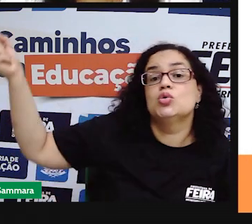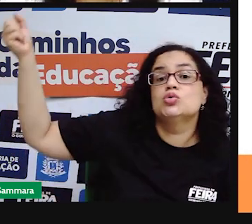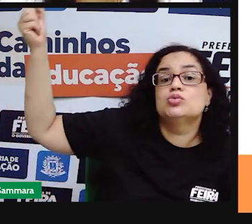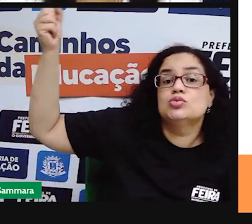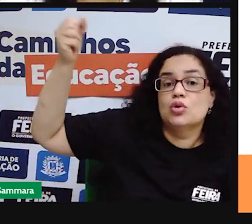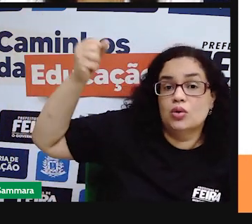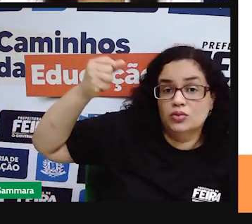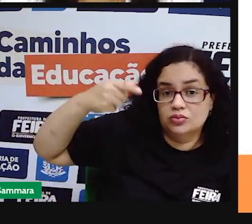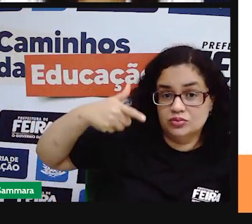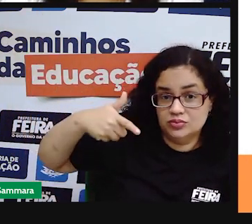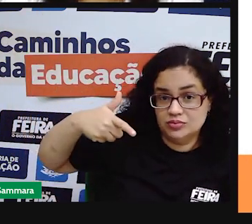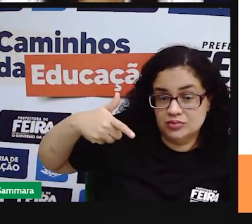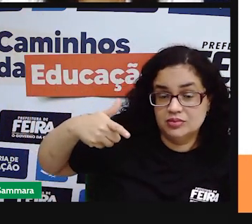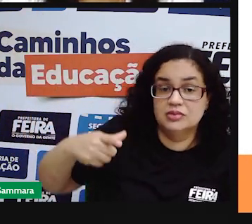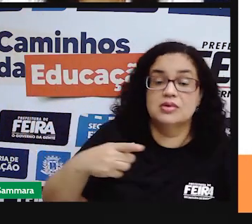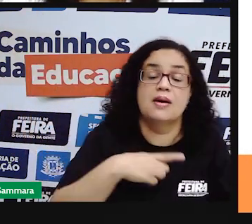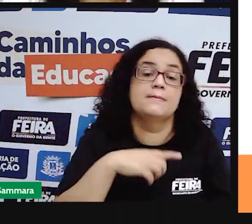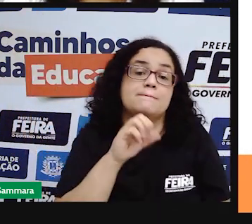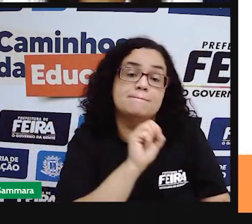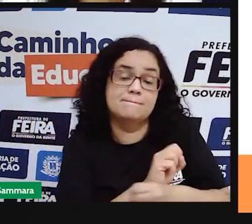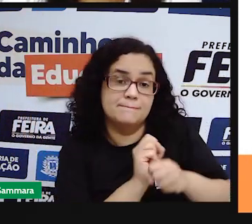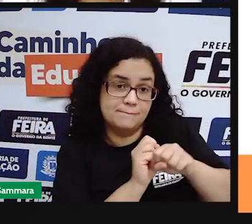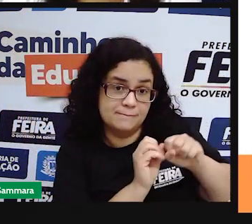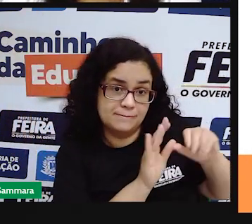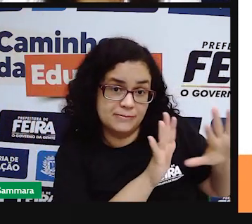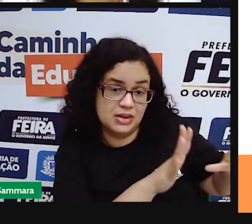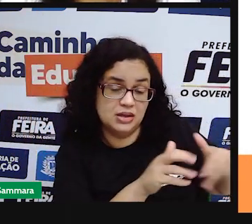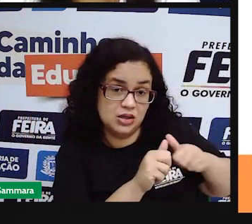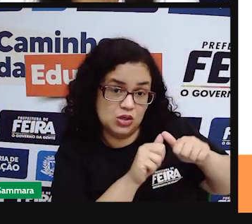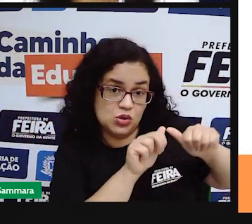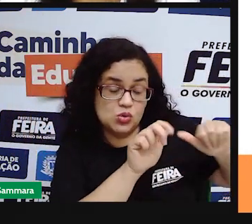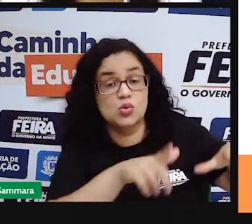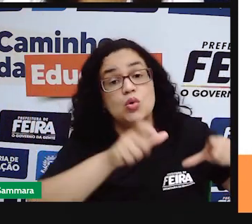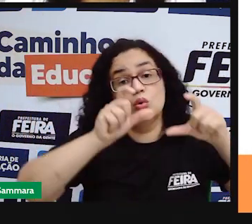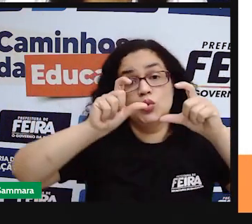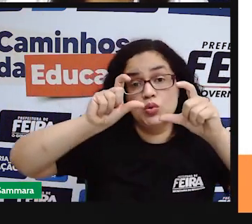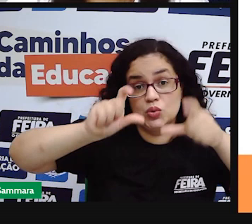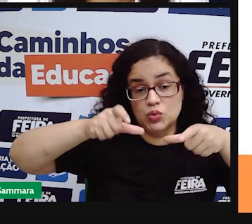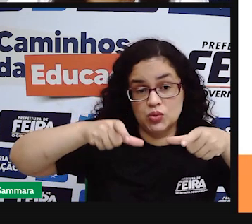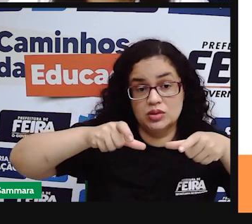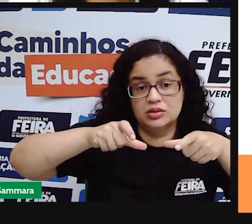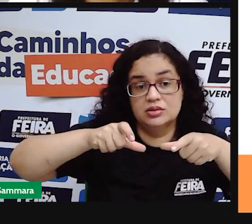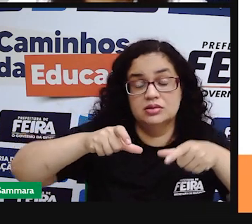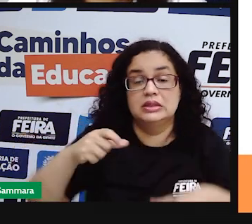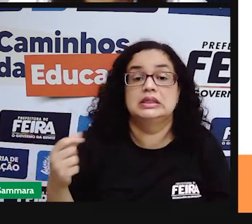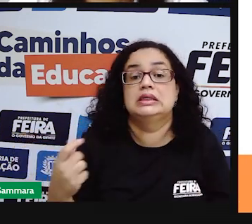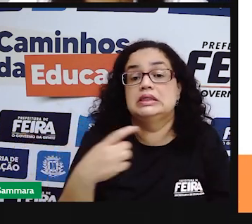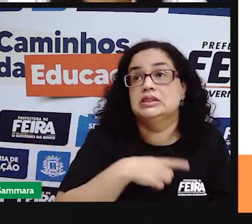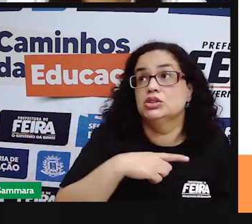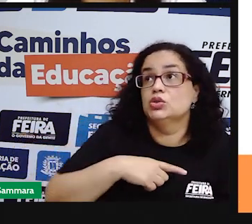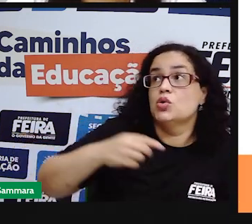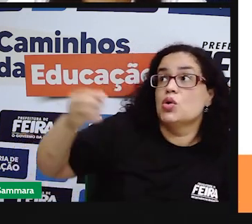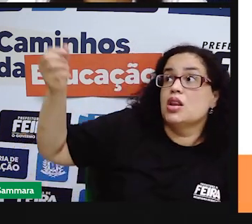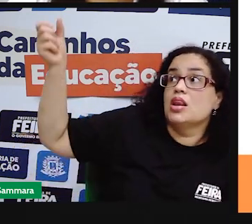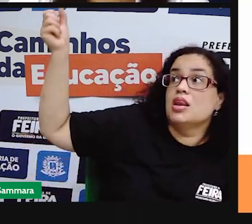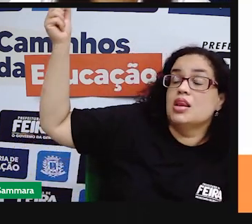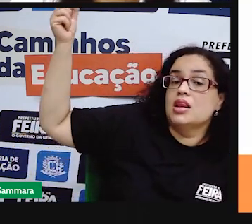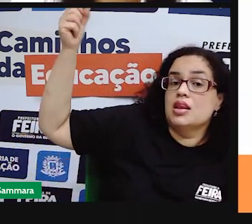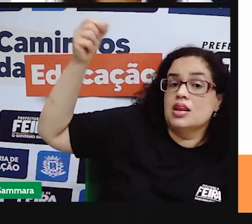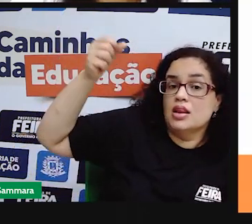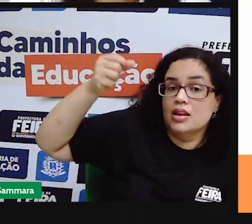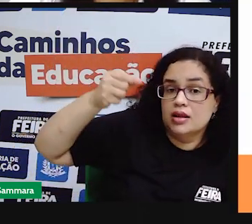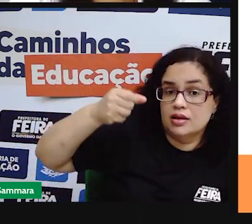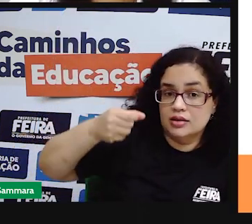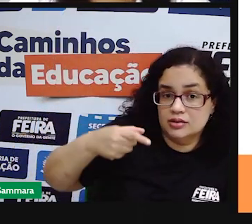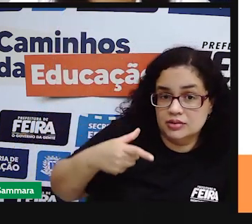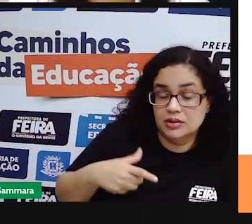Sol está parado, está fixo num lugar, transmitindo aí a sua luz para os planetas, inclusive